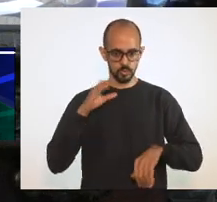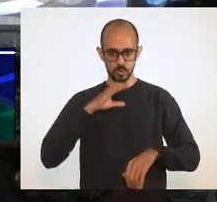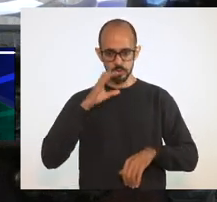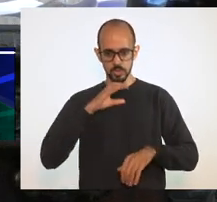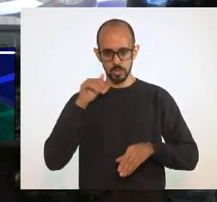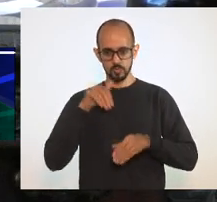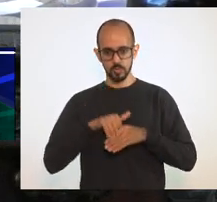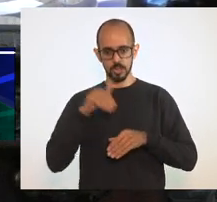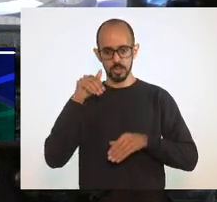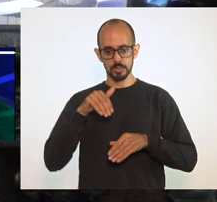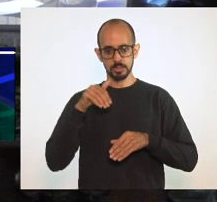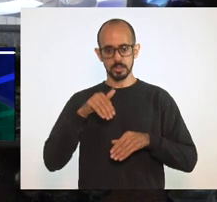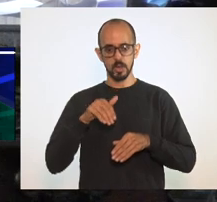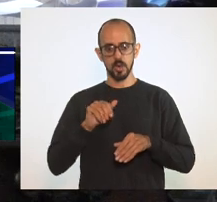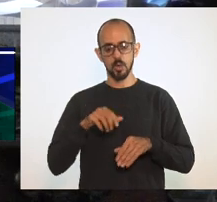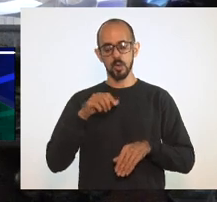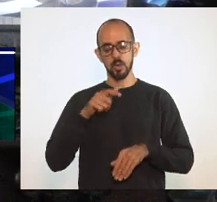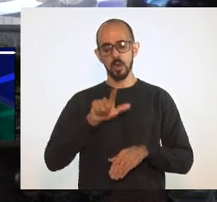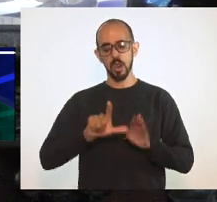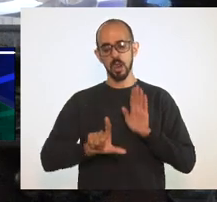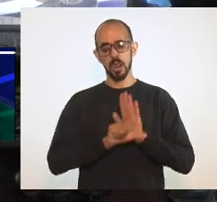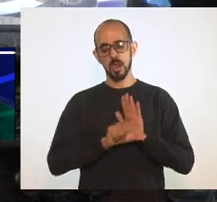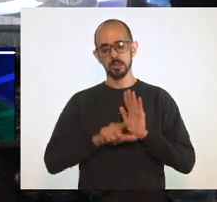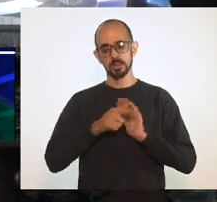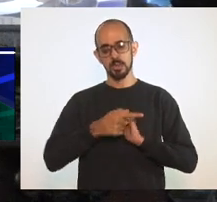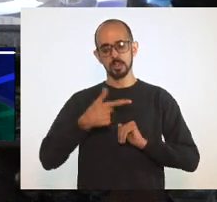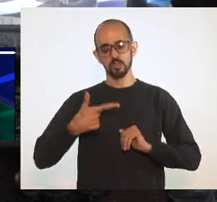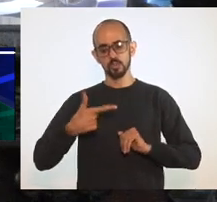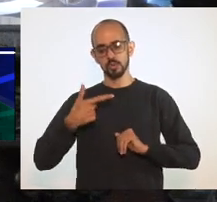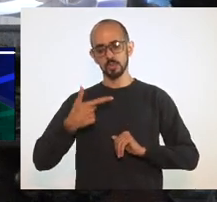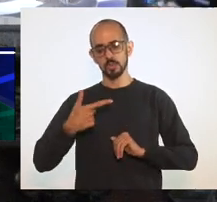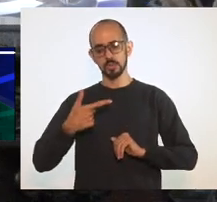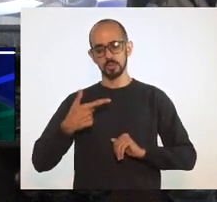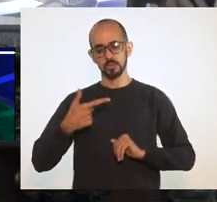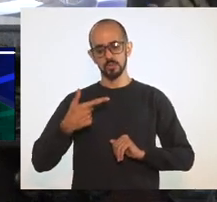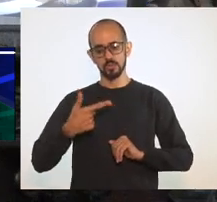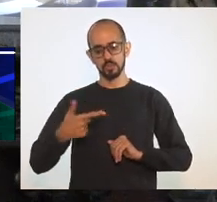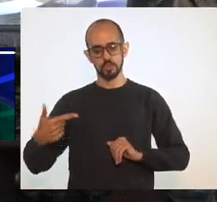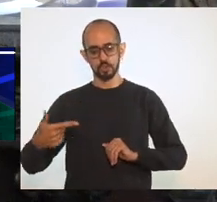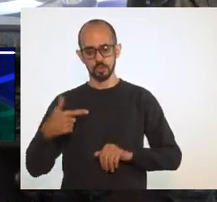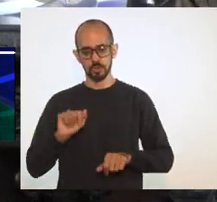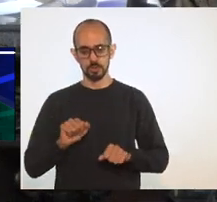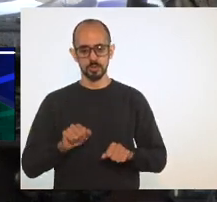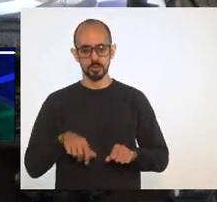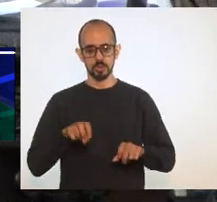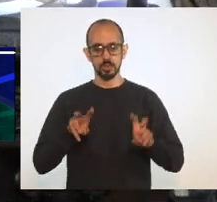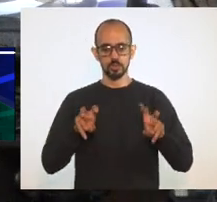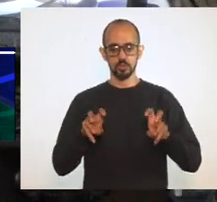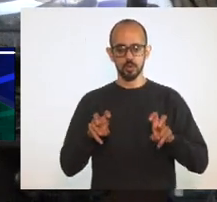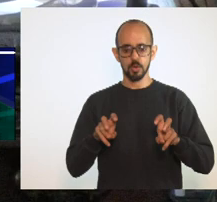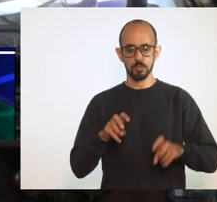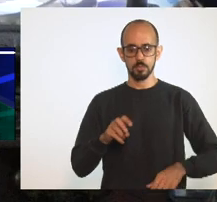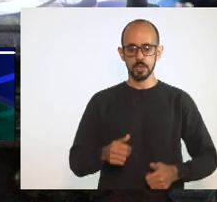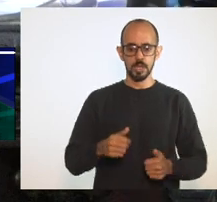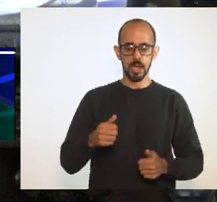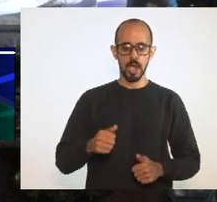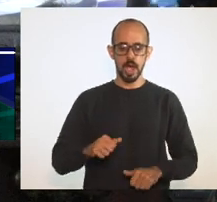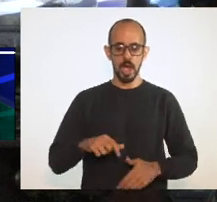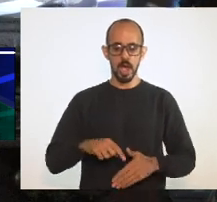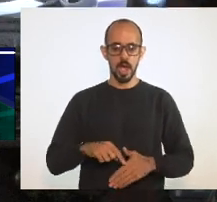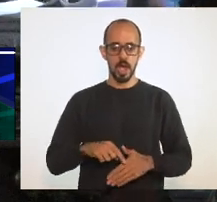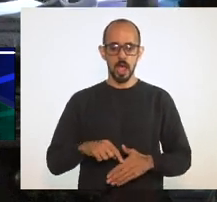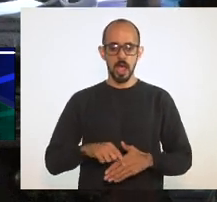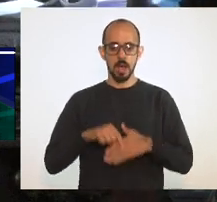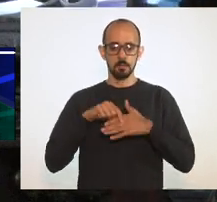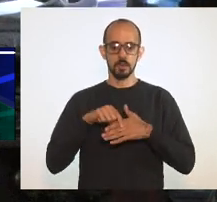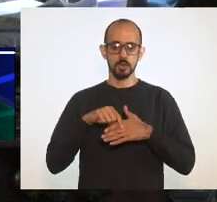em discussão única projeto de lei 272/2019, de autoria da deputada Marta Rocha, que dispõe sobre a prioridade do atendimento e sobre a